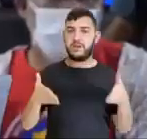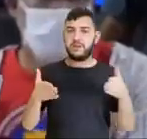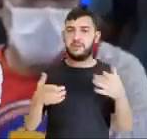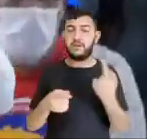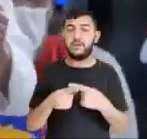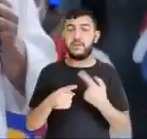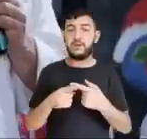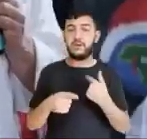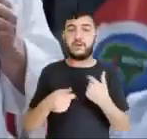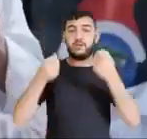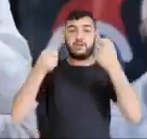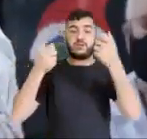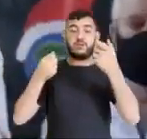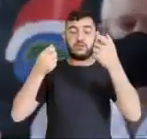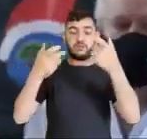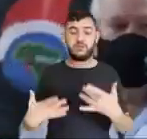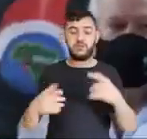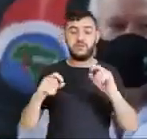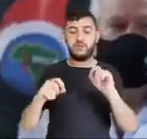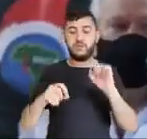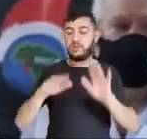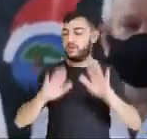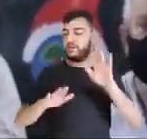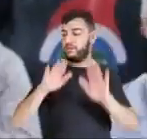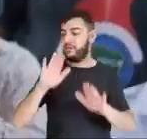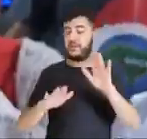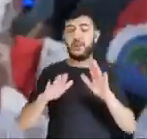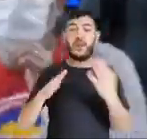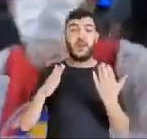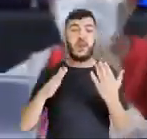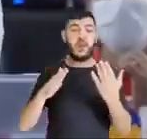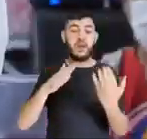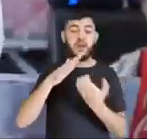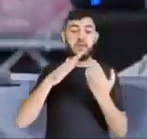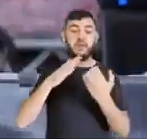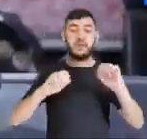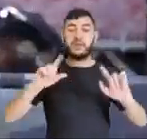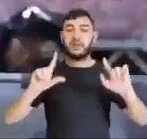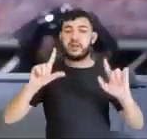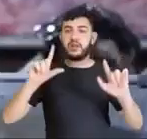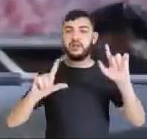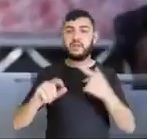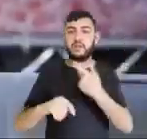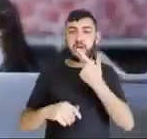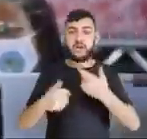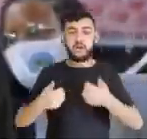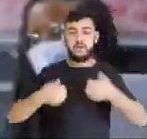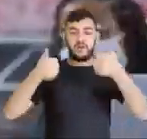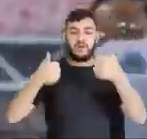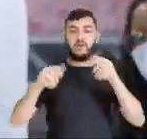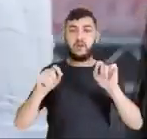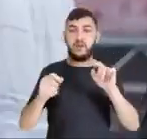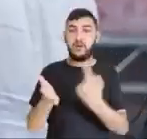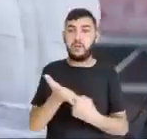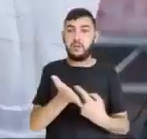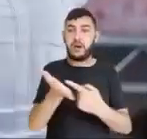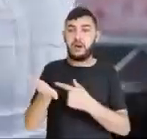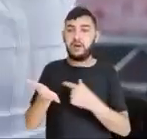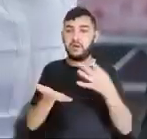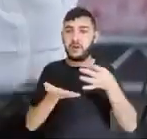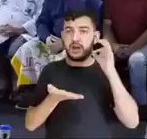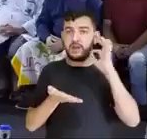a imprensa falasse melhor de mim, só ao invés de eu marcar um café com vocês de manhã. Eu não tomei,